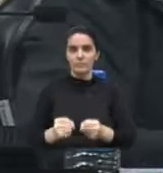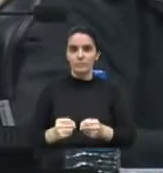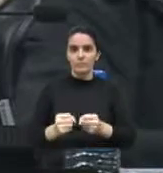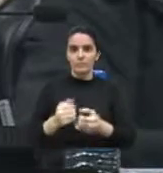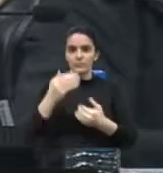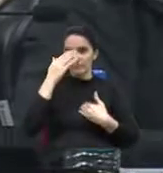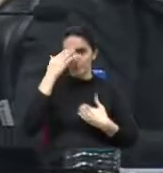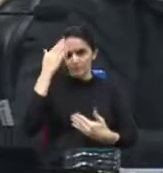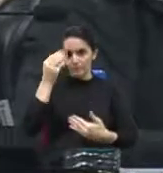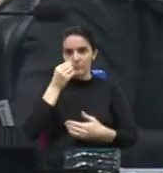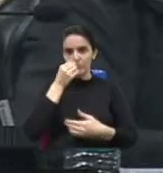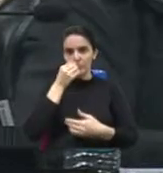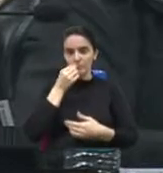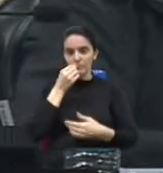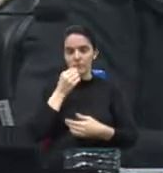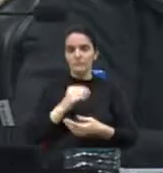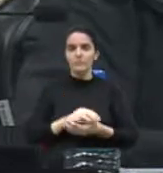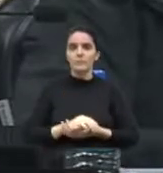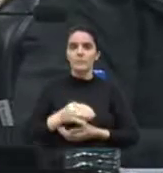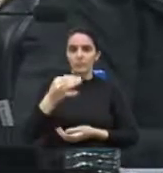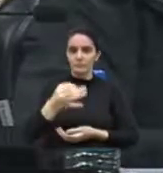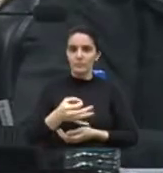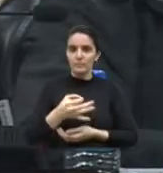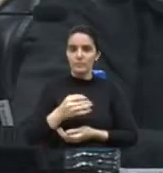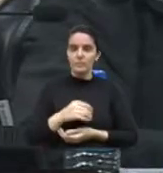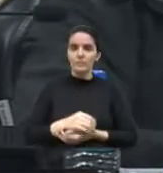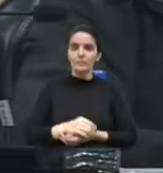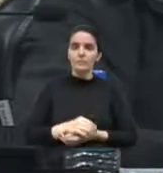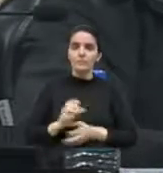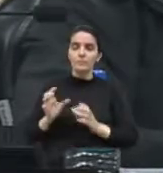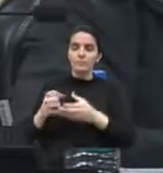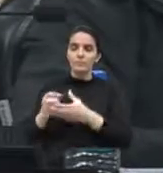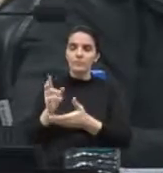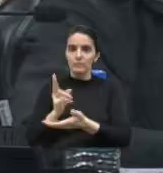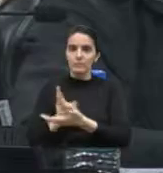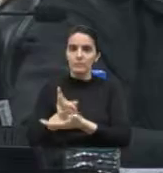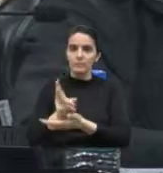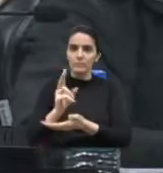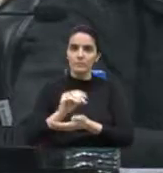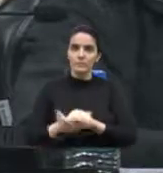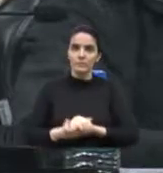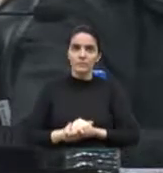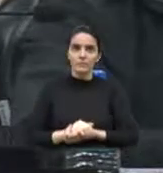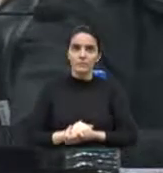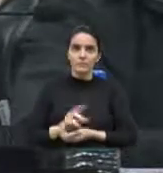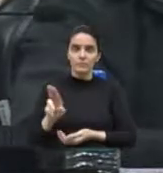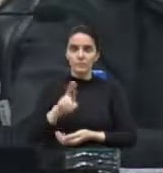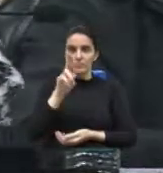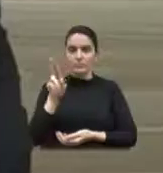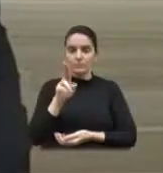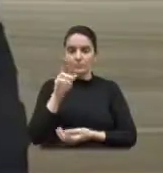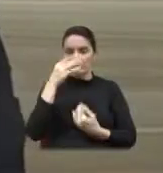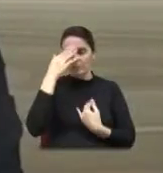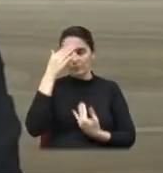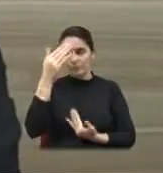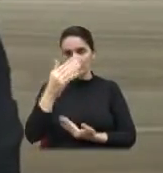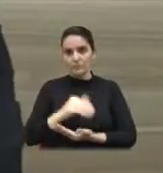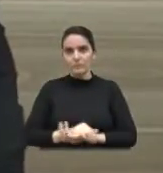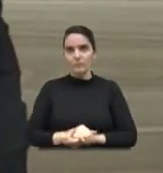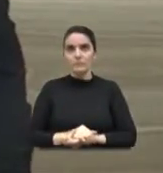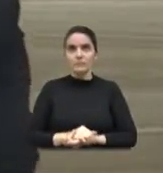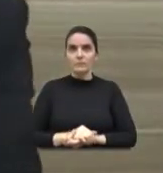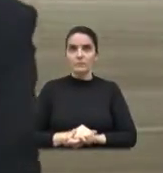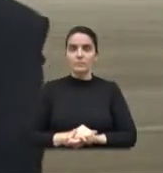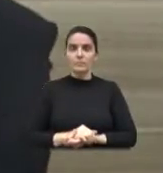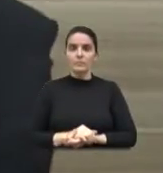parte. Vereador, esteve muito bem lembrado o fato das comissões permanentes, que muitas vezes não são tão bem utilizadas. Obrigada. Por nada,